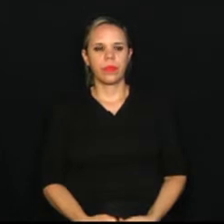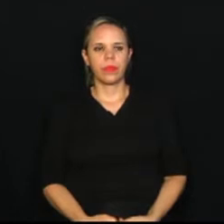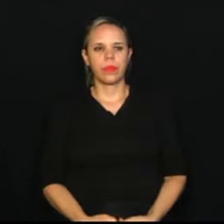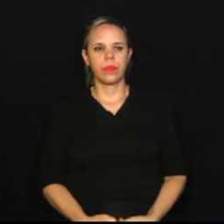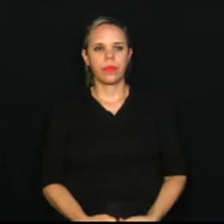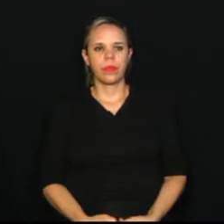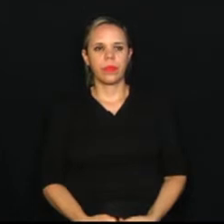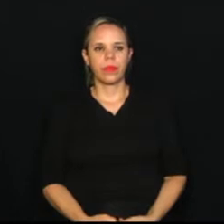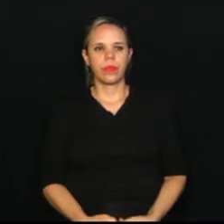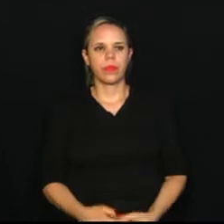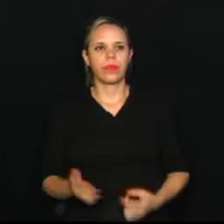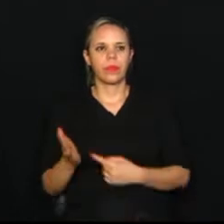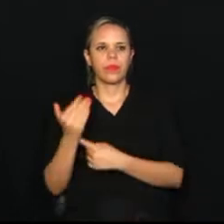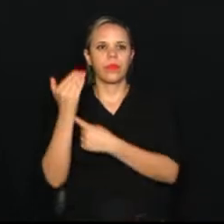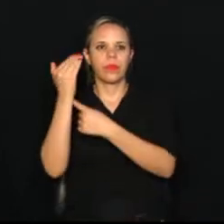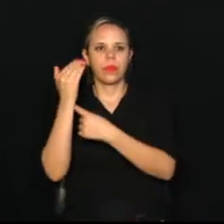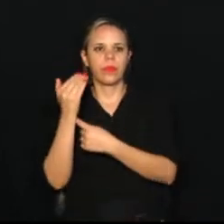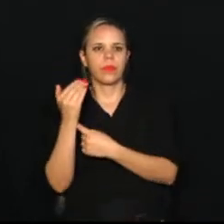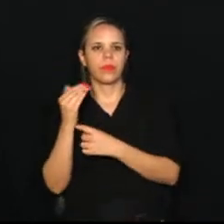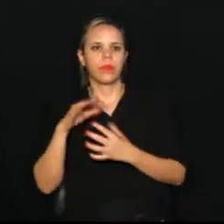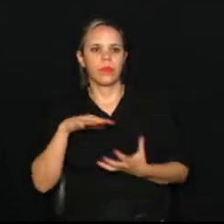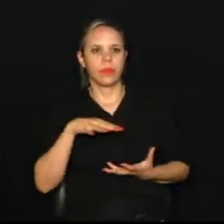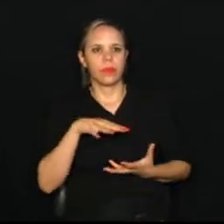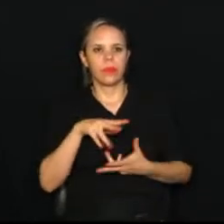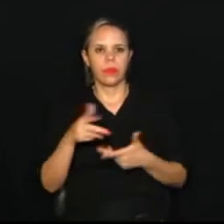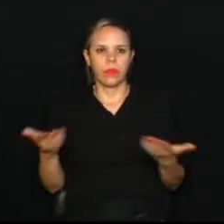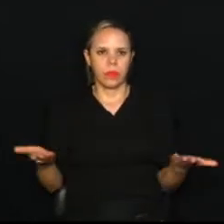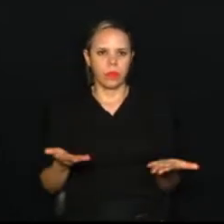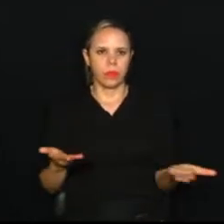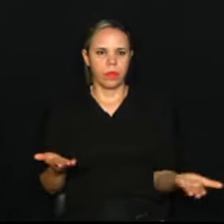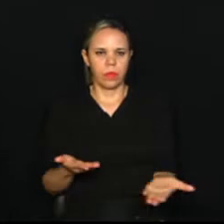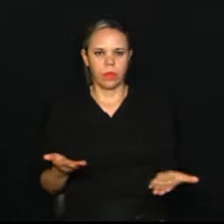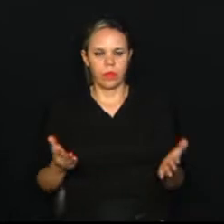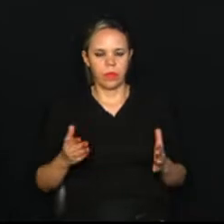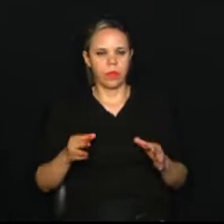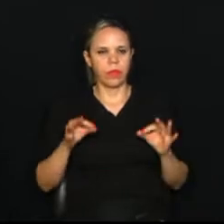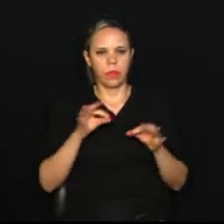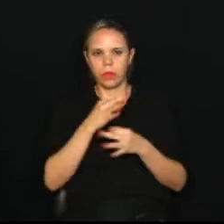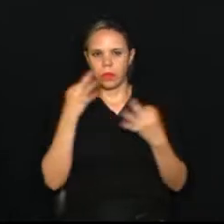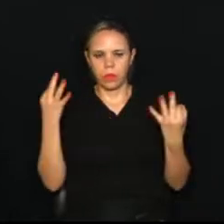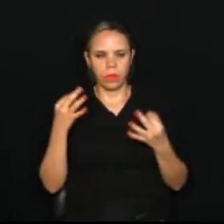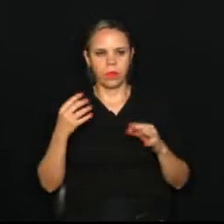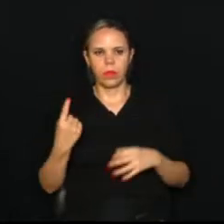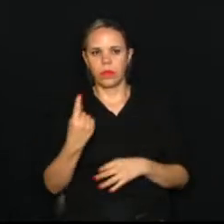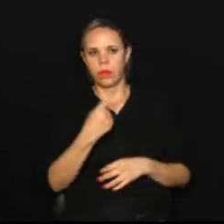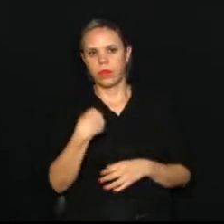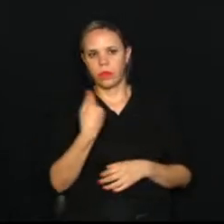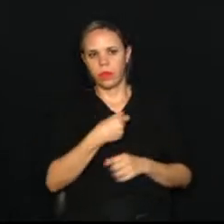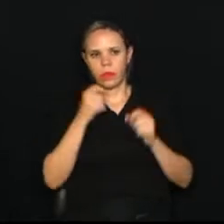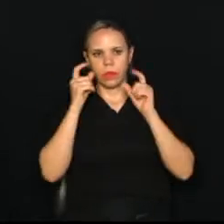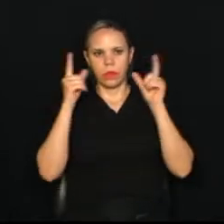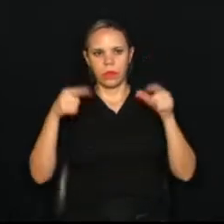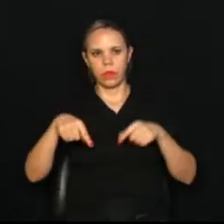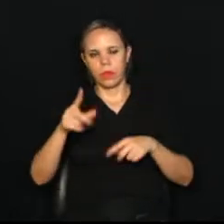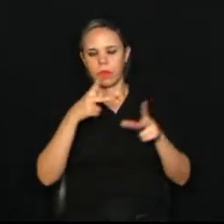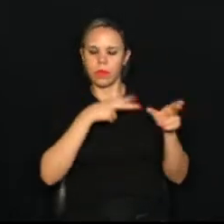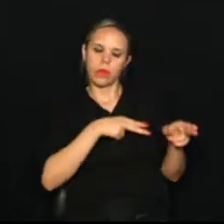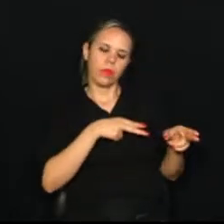pessoal, tecnologia da informação no mundo moderno é tudo. Cada um de nós, quando acorda ou quando vai